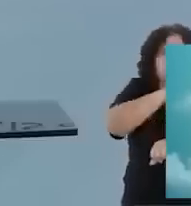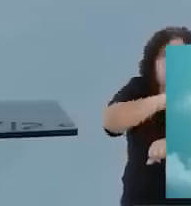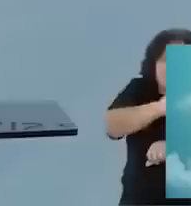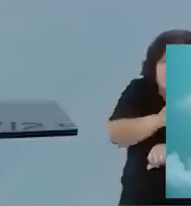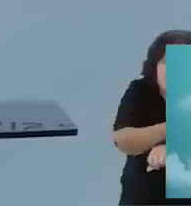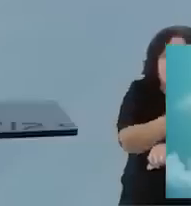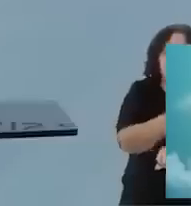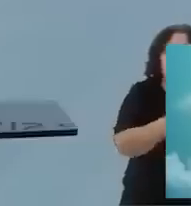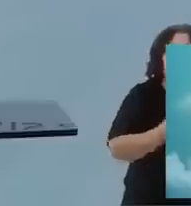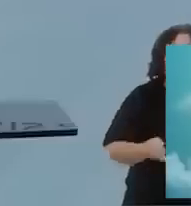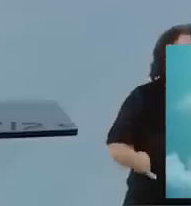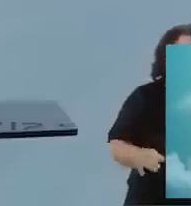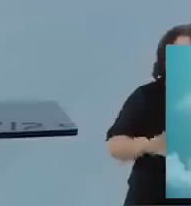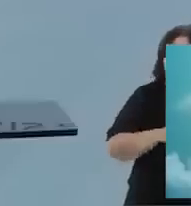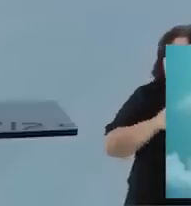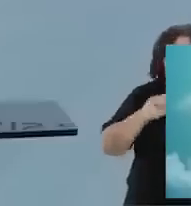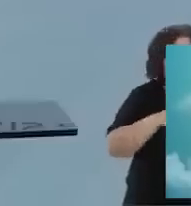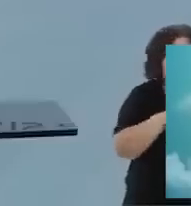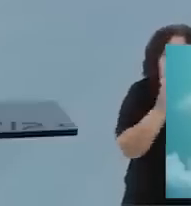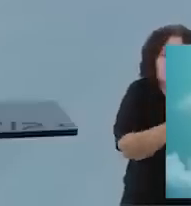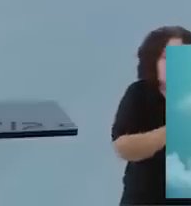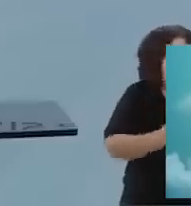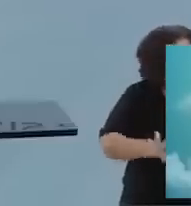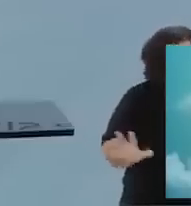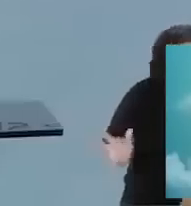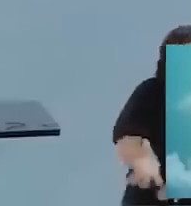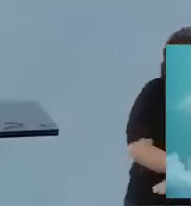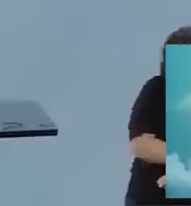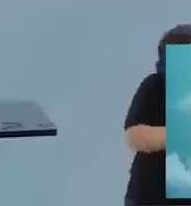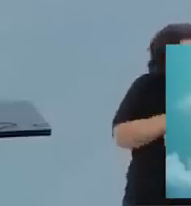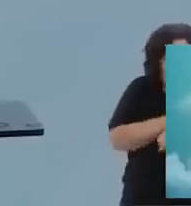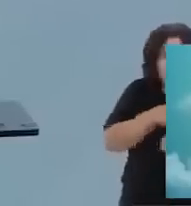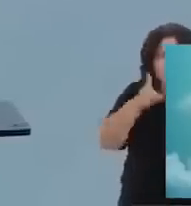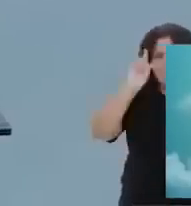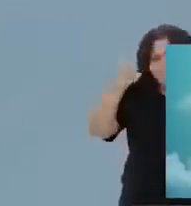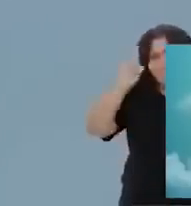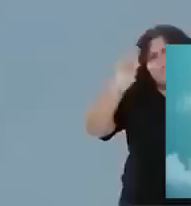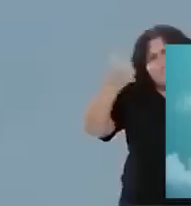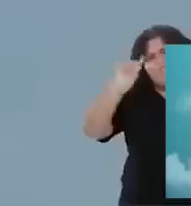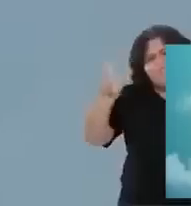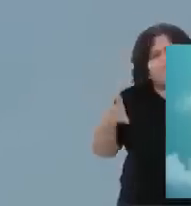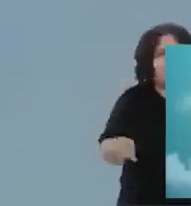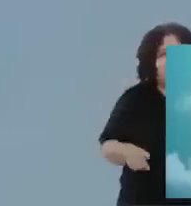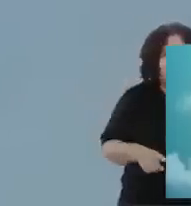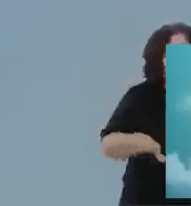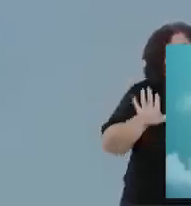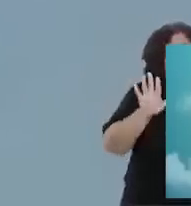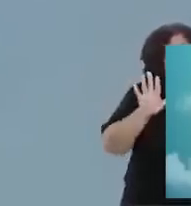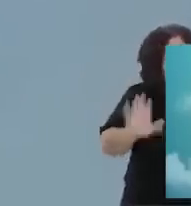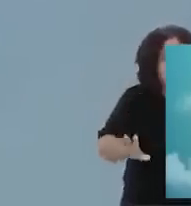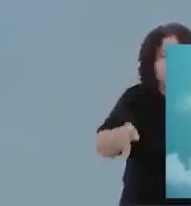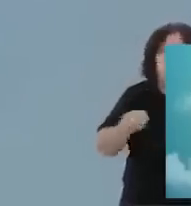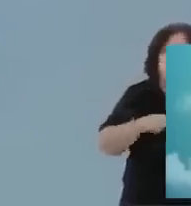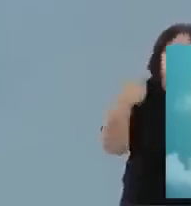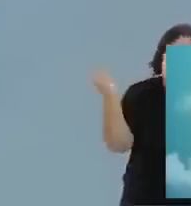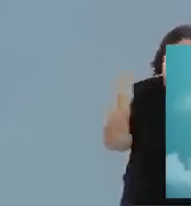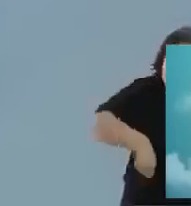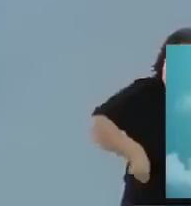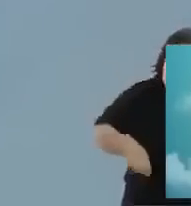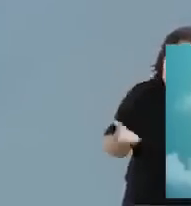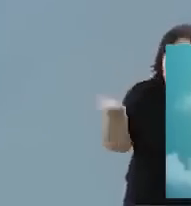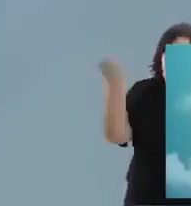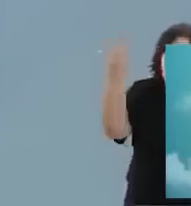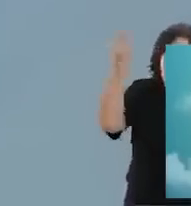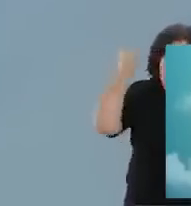dia a dia os que iam sendo salvos. Mas essa atitude, irmãos, nós temos que começar lá dentro da nossa casa, lá